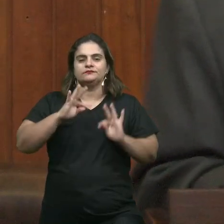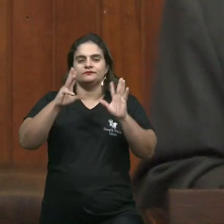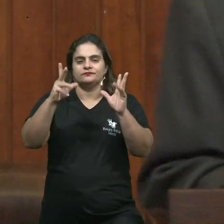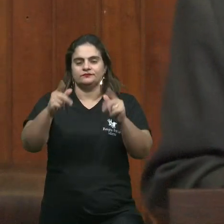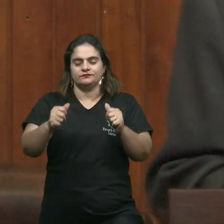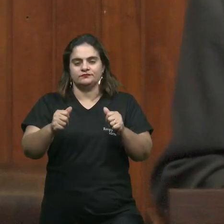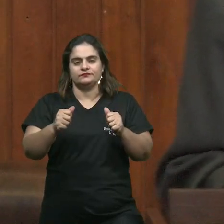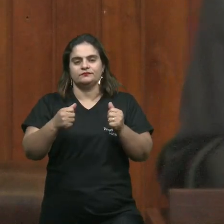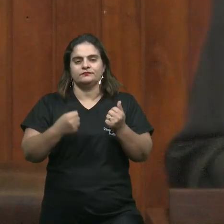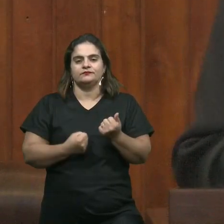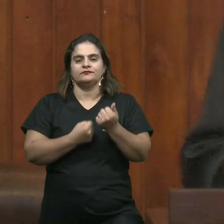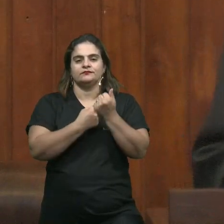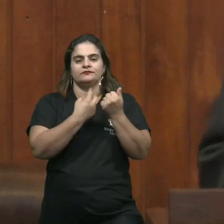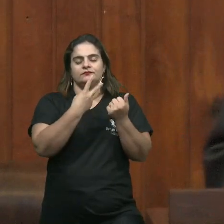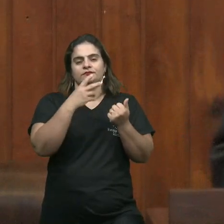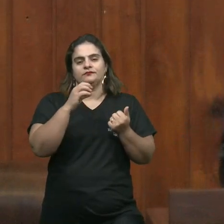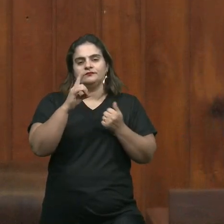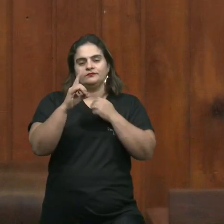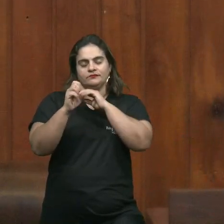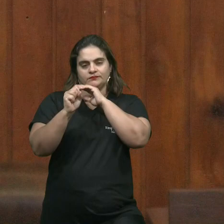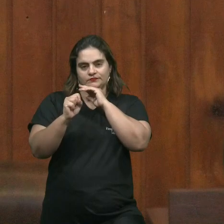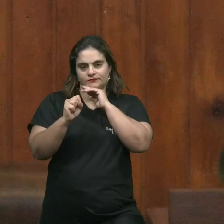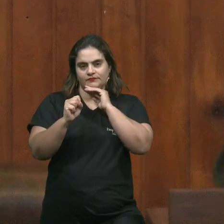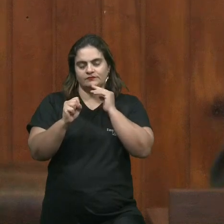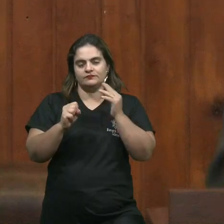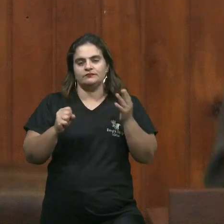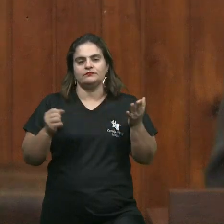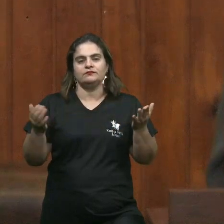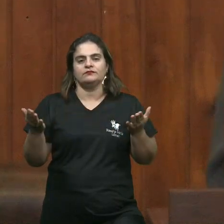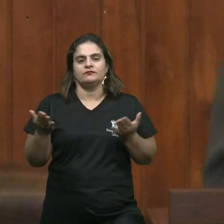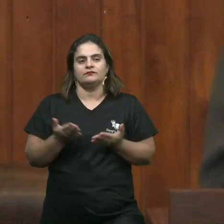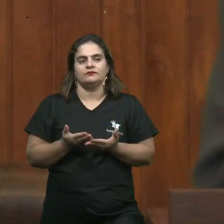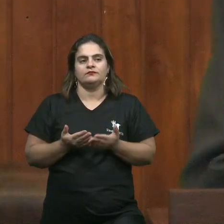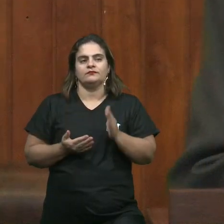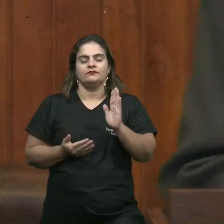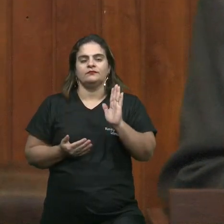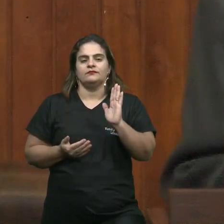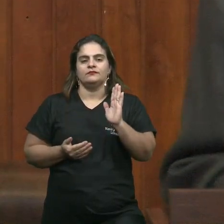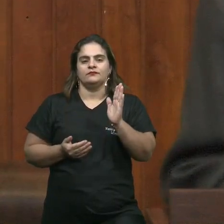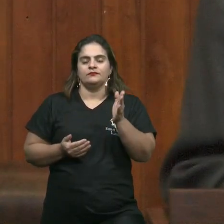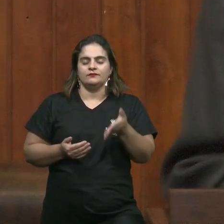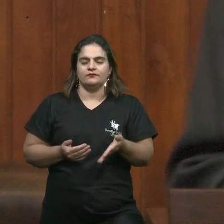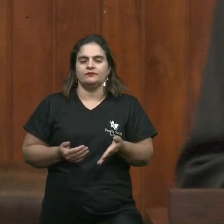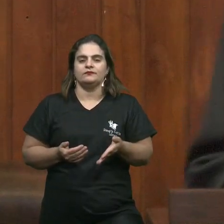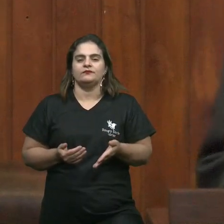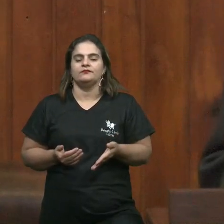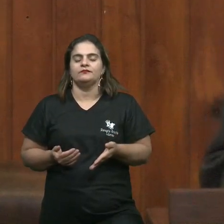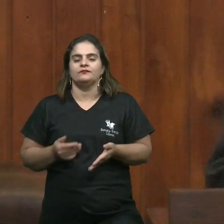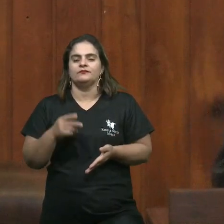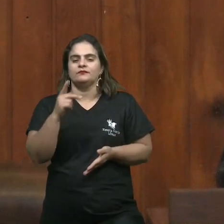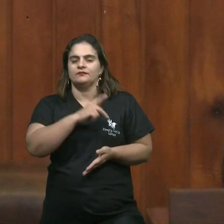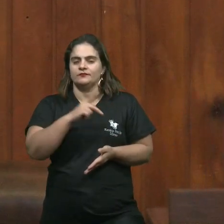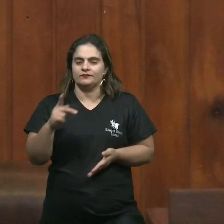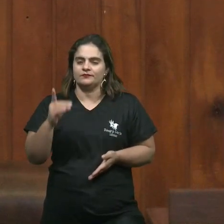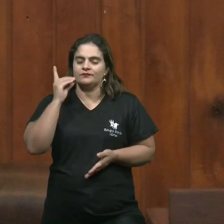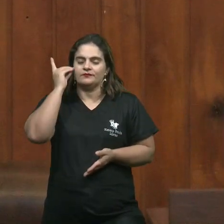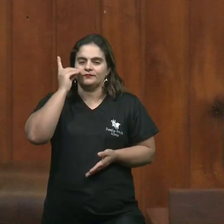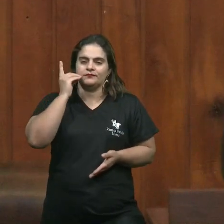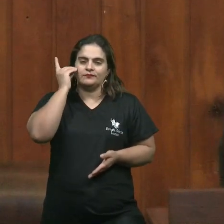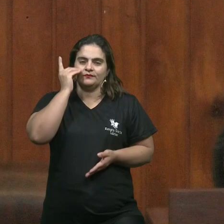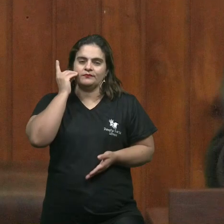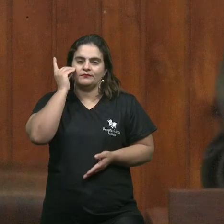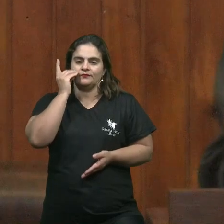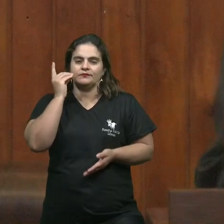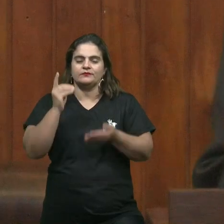2018. De lá para cá, como a senhora faz agora, venho solicitando e cobrando em nome